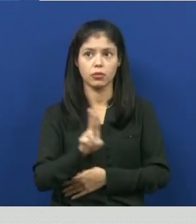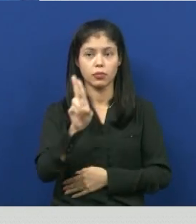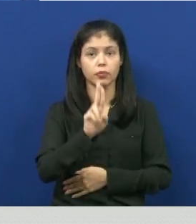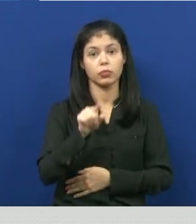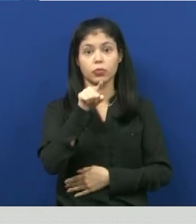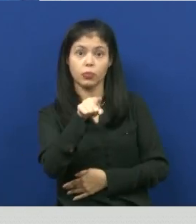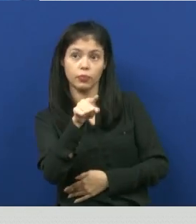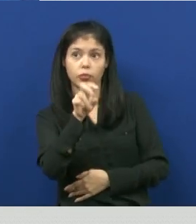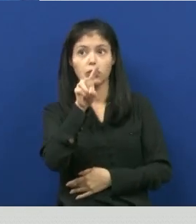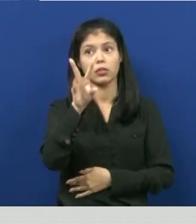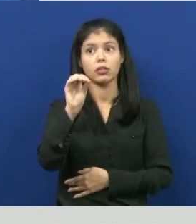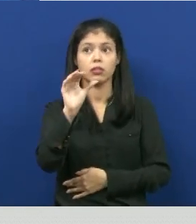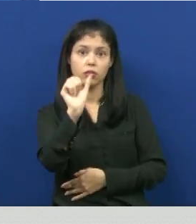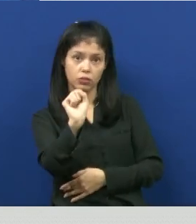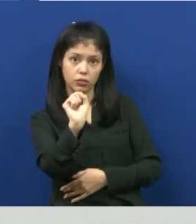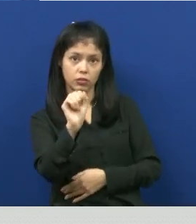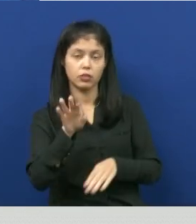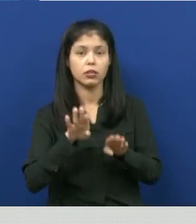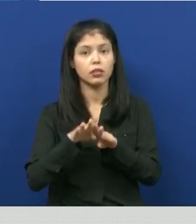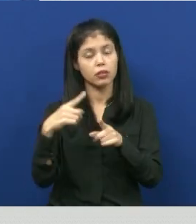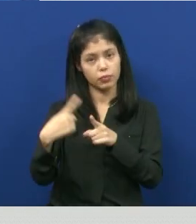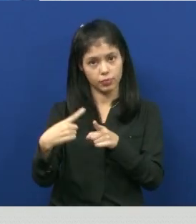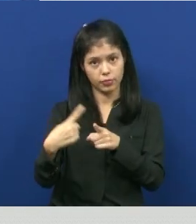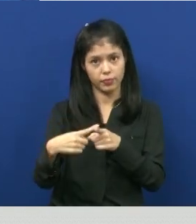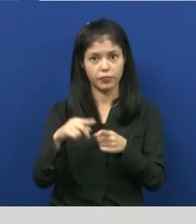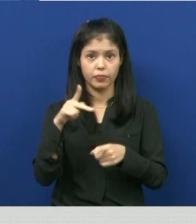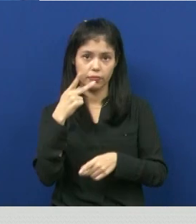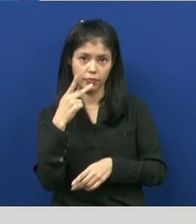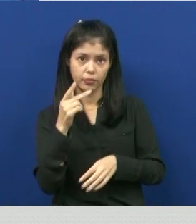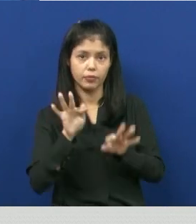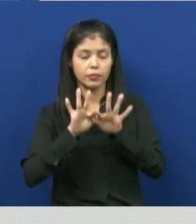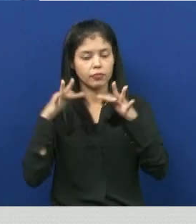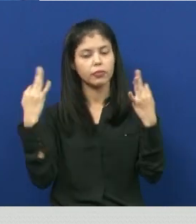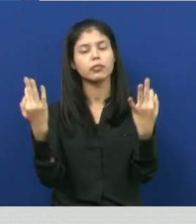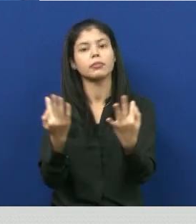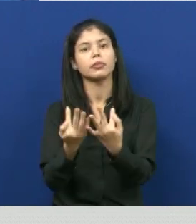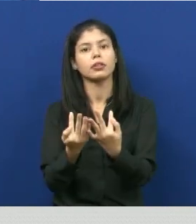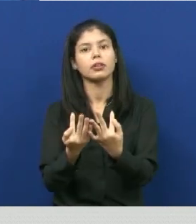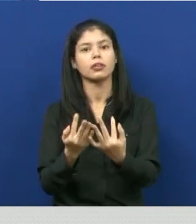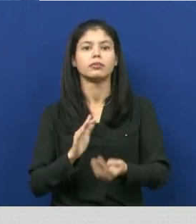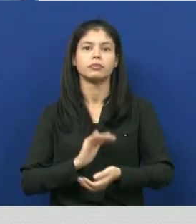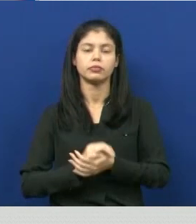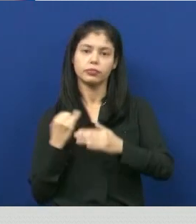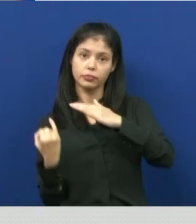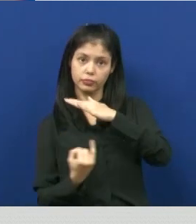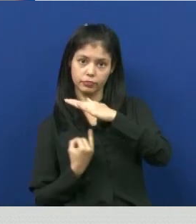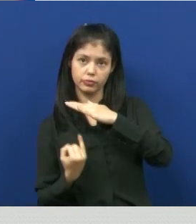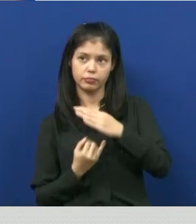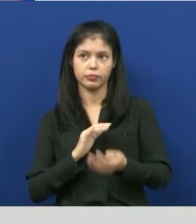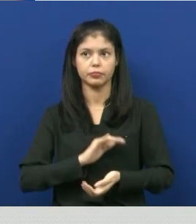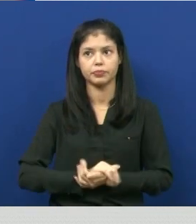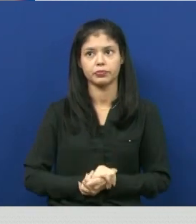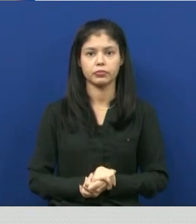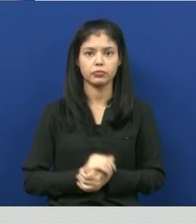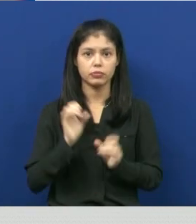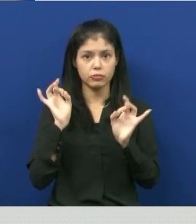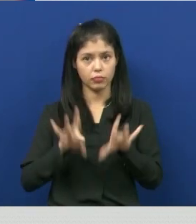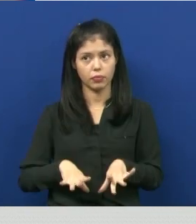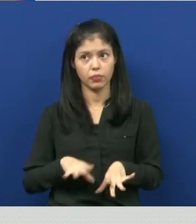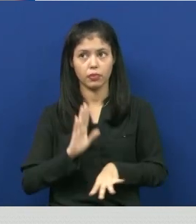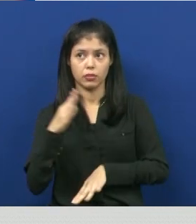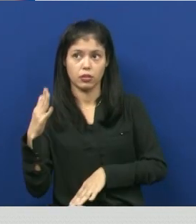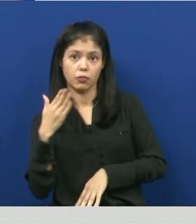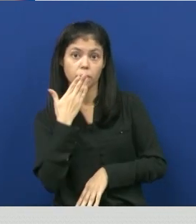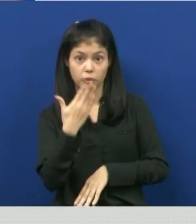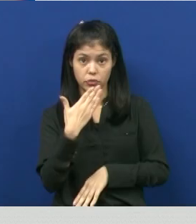utilizar tu ou eu vou utilizar vos, porque se trata de uma situação informal. Por último, quando eu